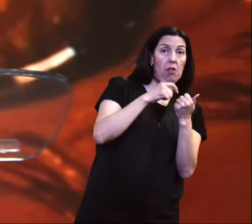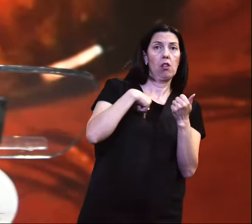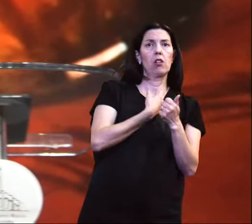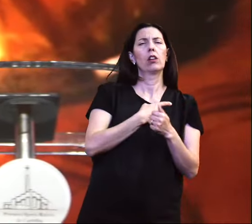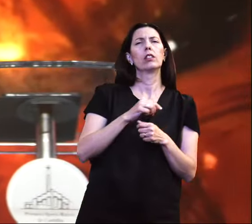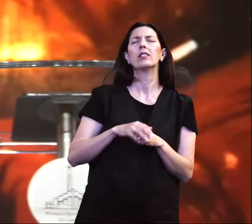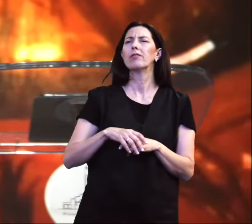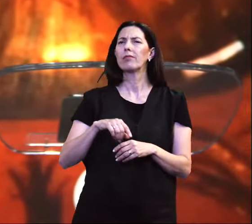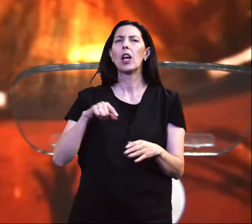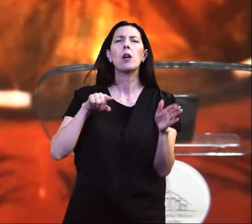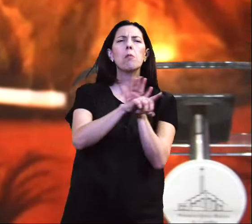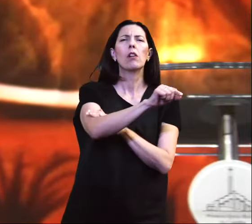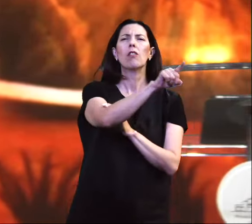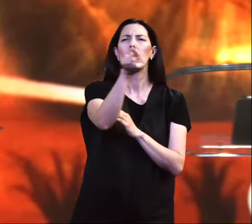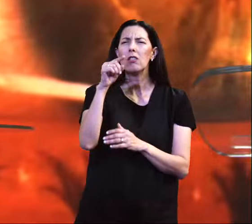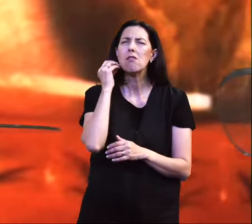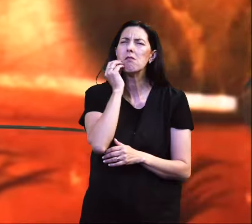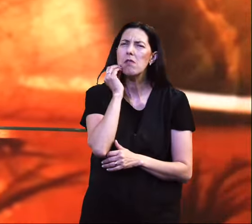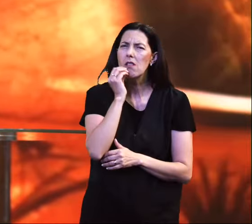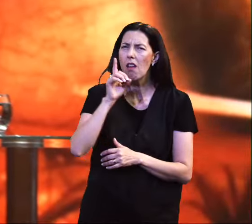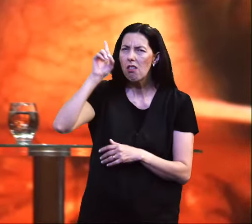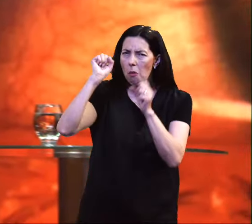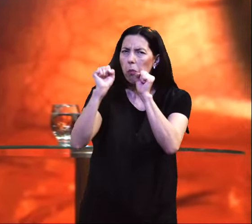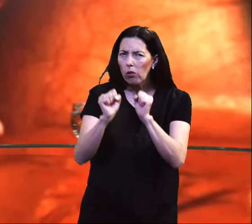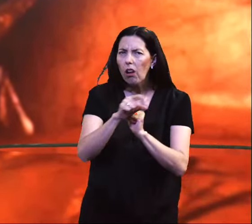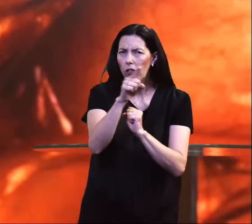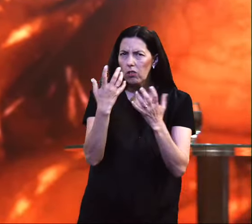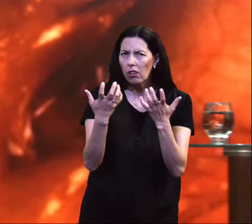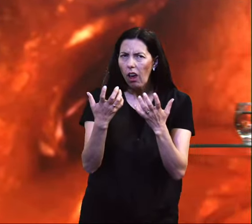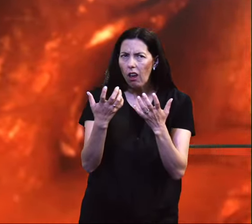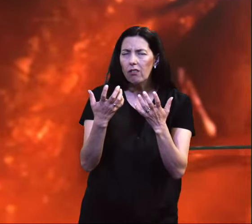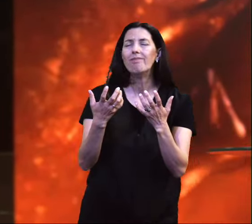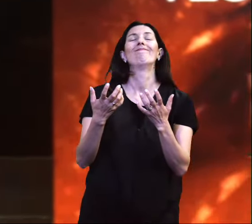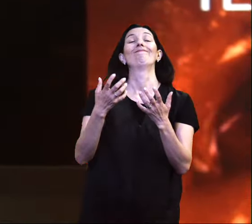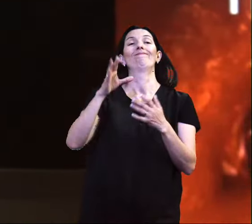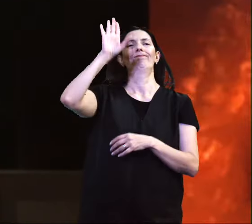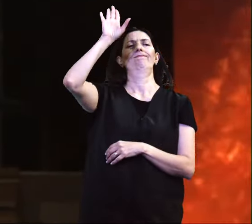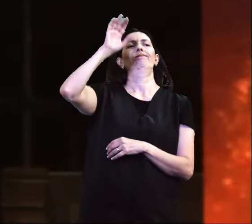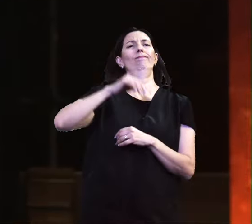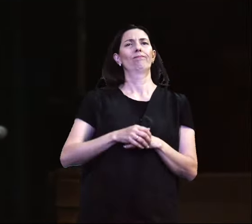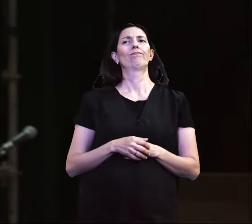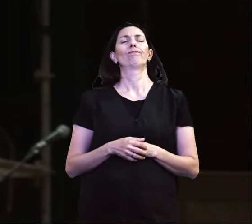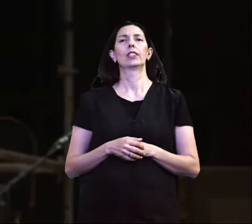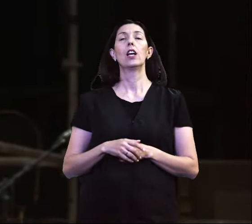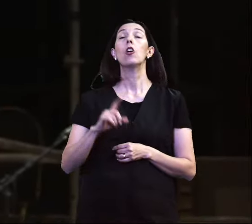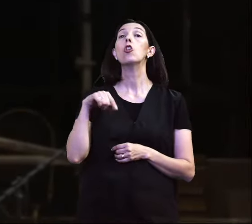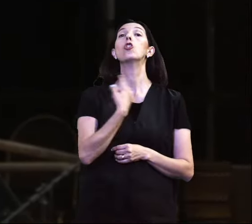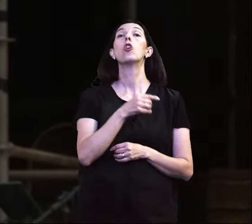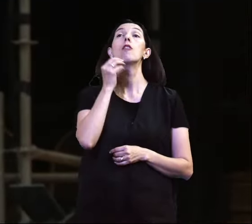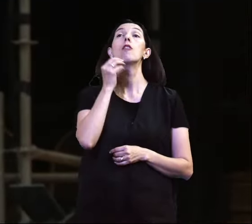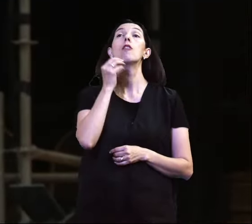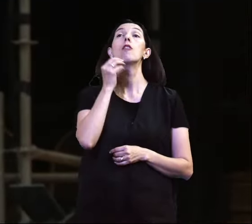ter experiências do poder de Deus aqui? Olha para mim, a gente tem experiências do poder de Deus quando a gente faz